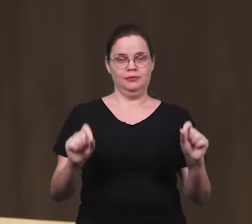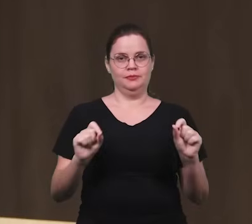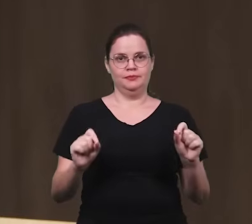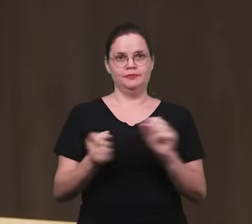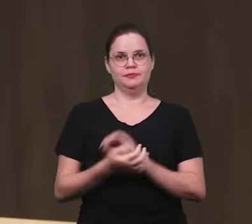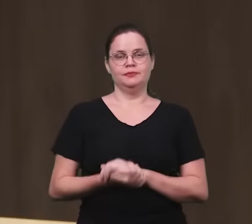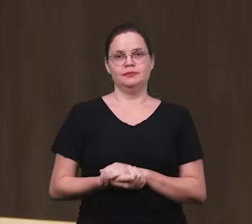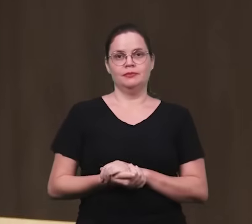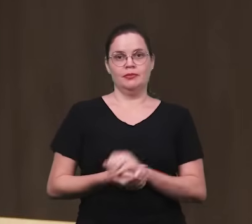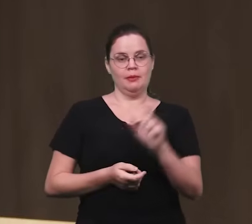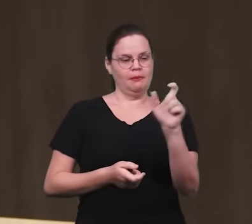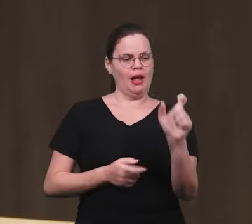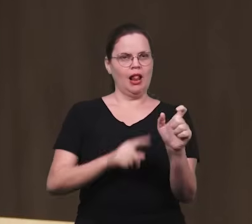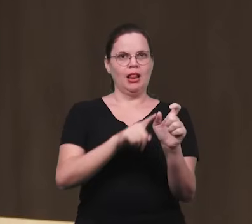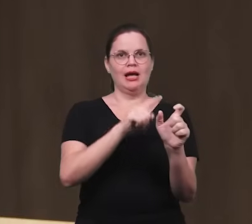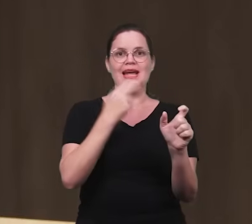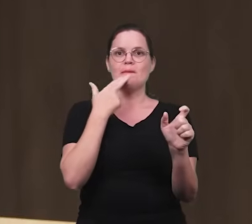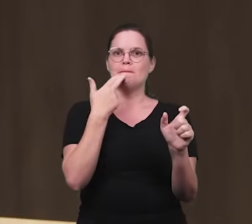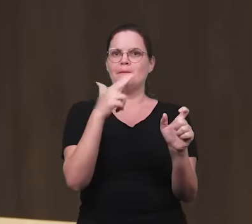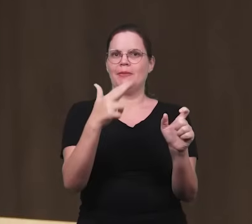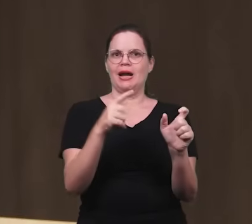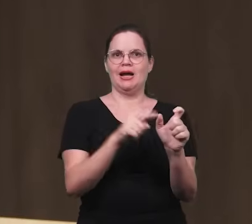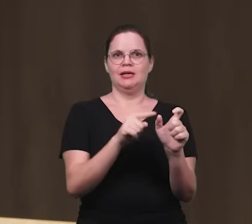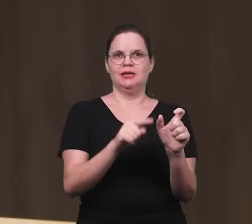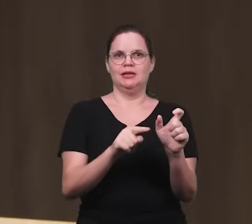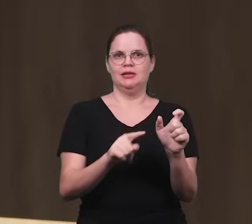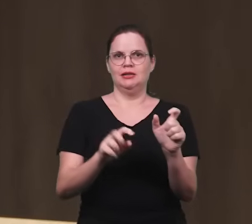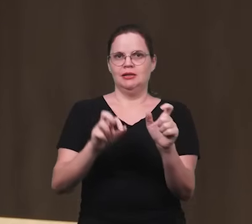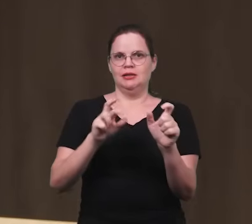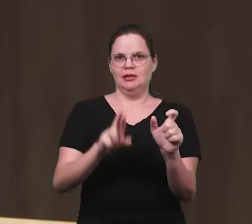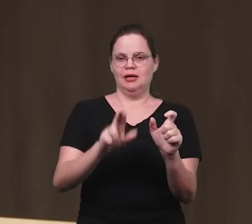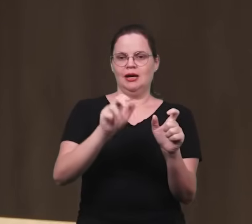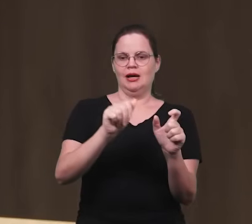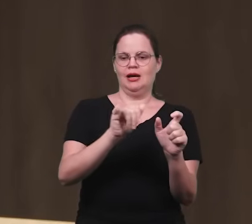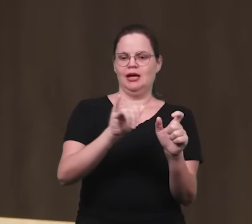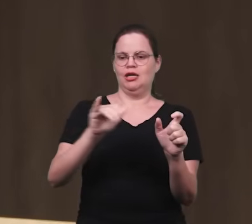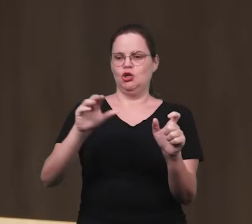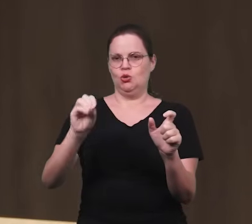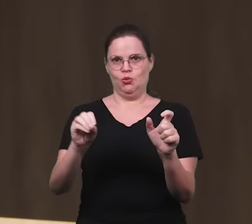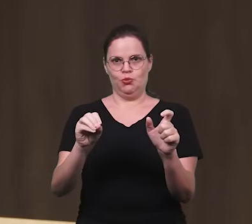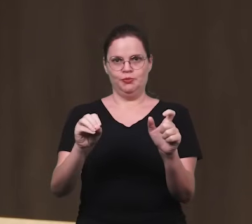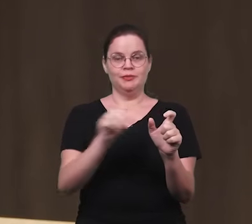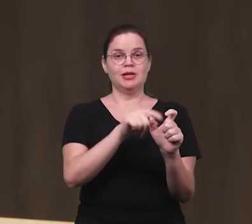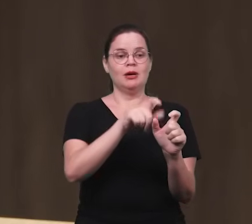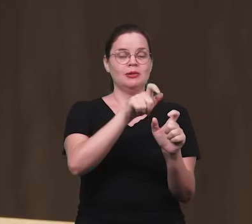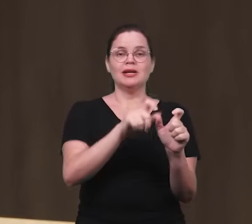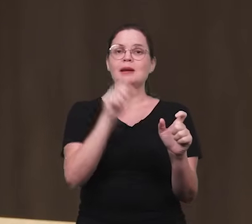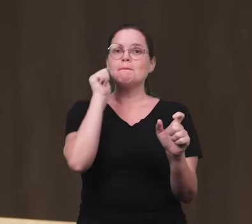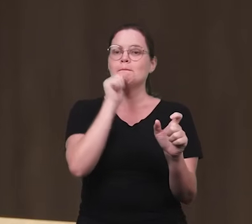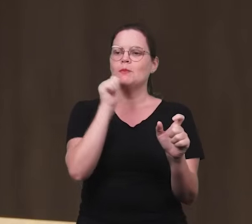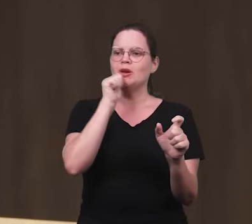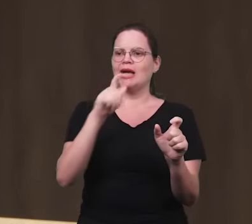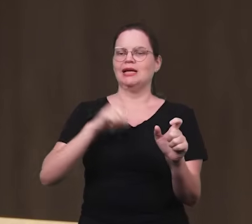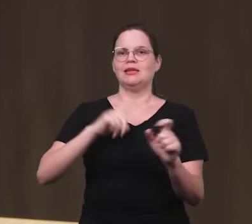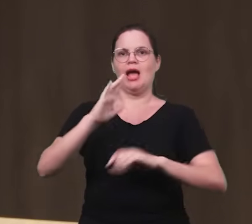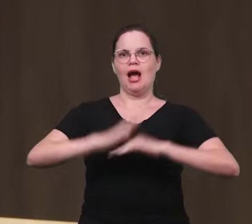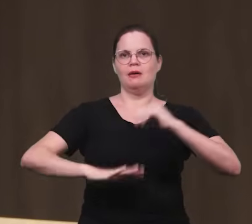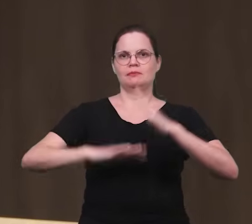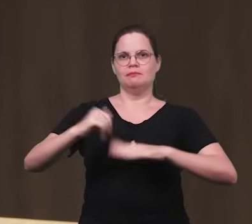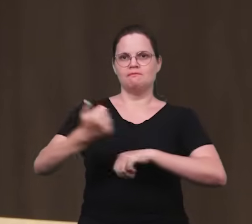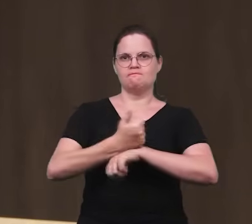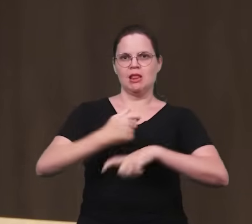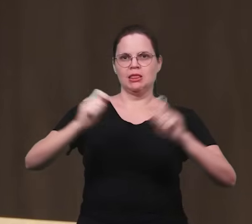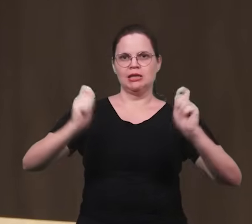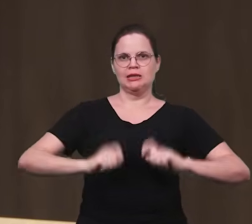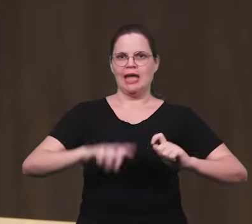expressão no hebraico que diz Rail, que é uma mulher que possui habilidades para lutar